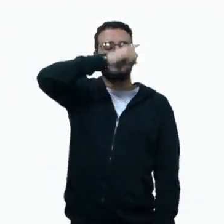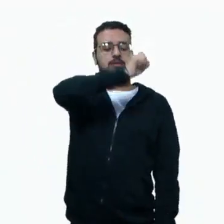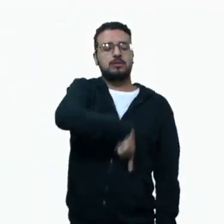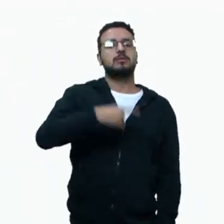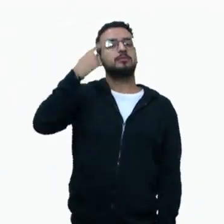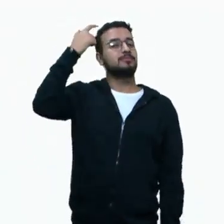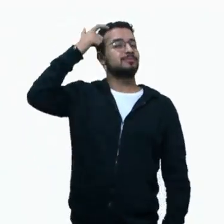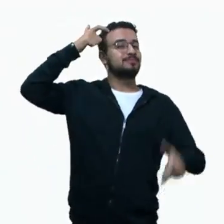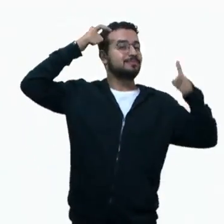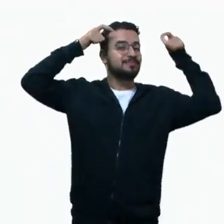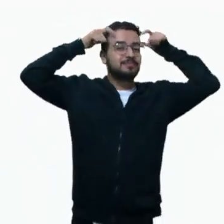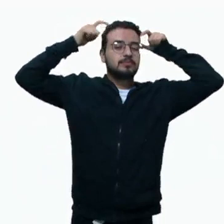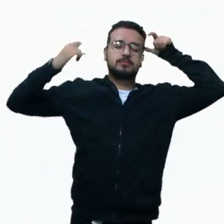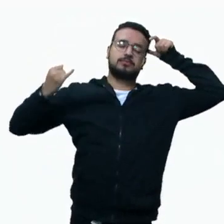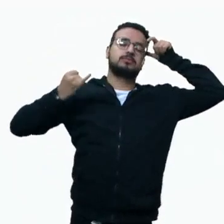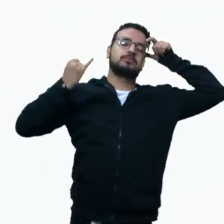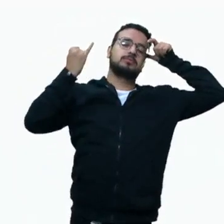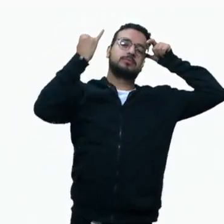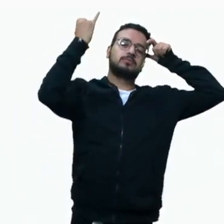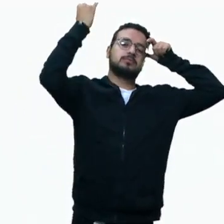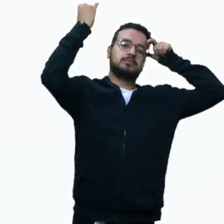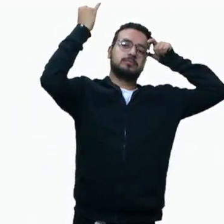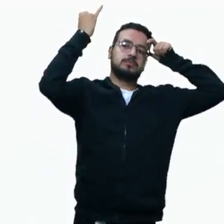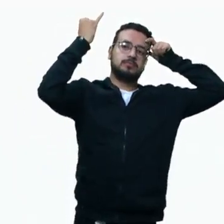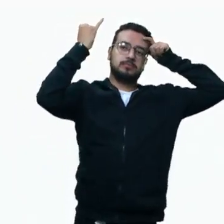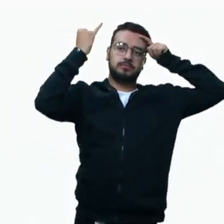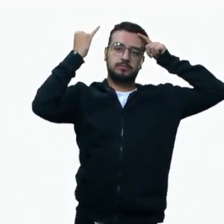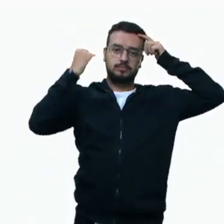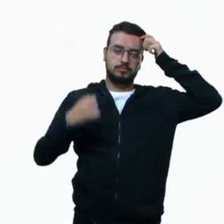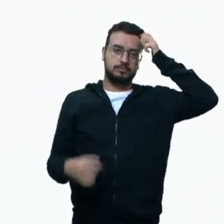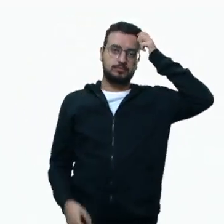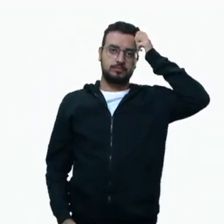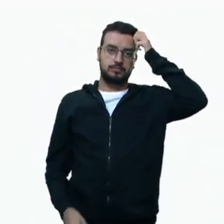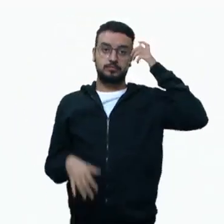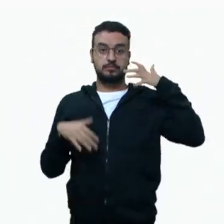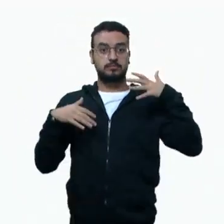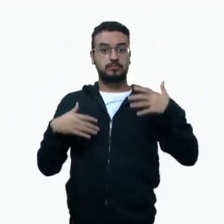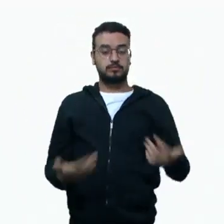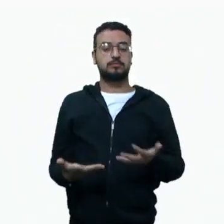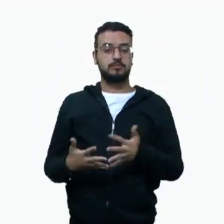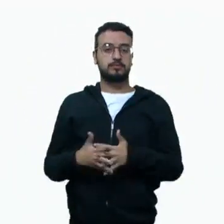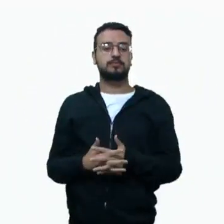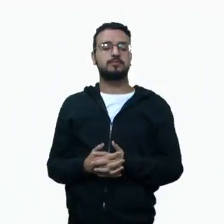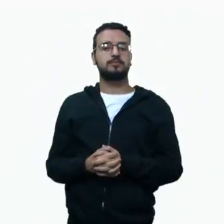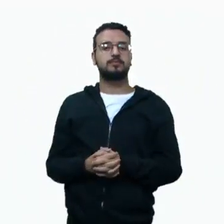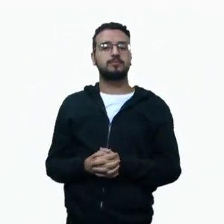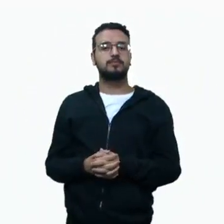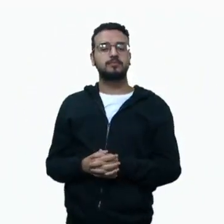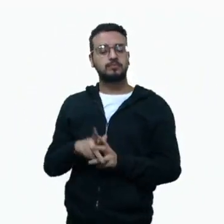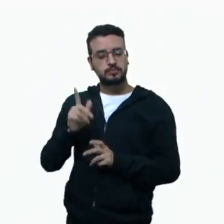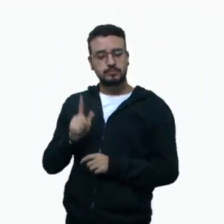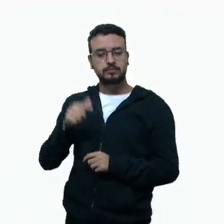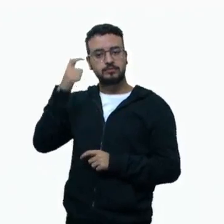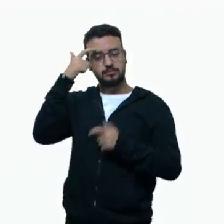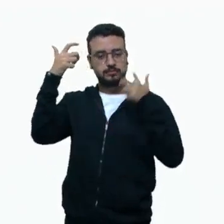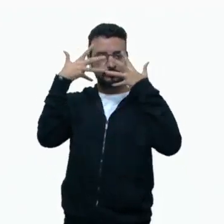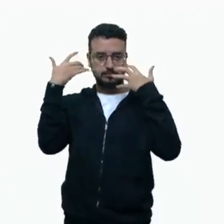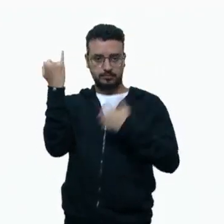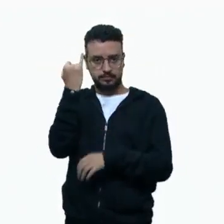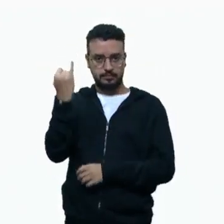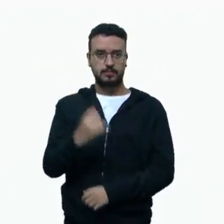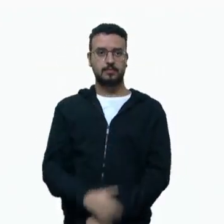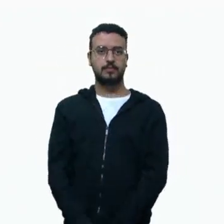ele, realmente, a vida fica inviável, tá? Então, é um tipo de sistema muito